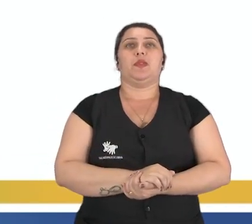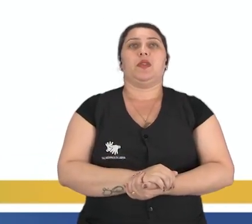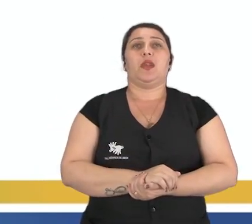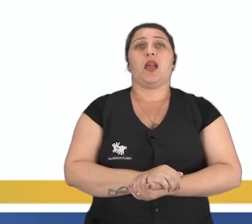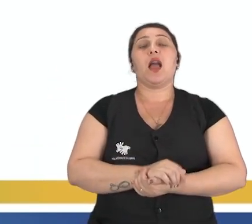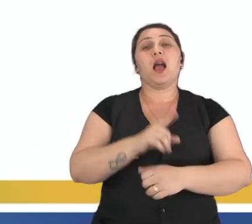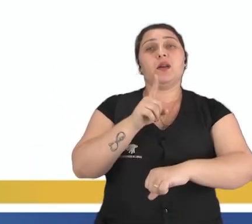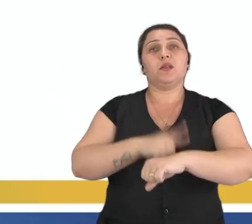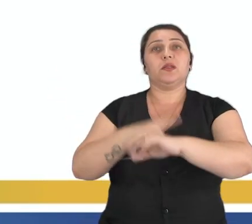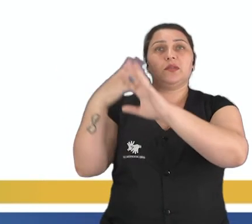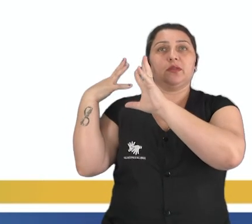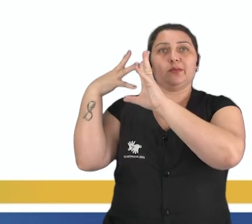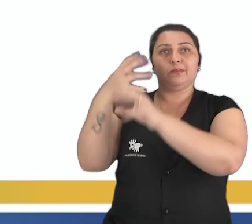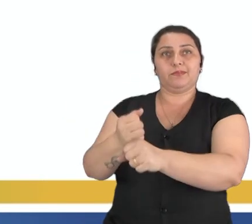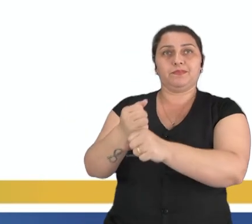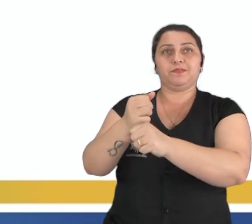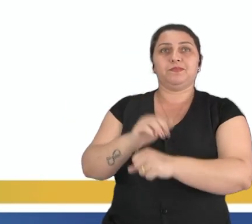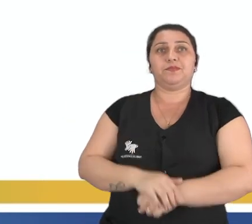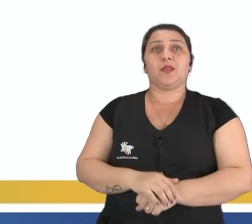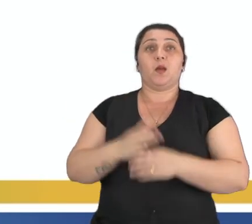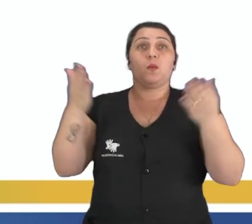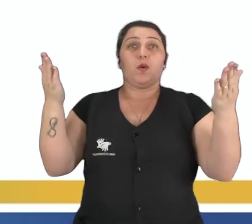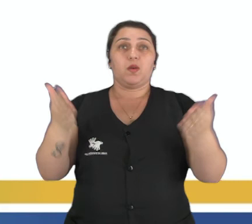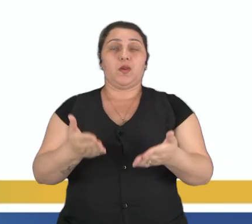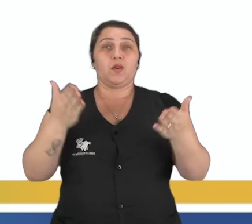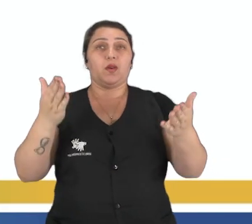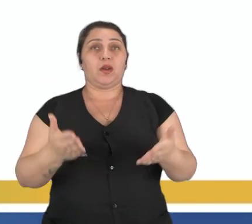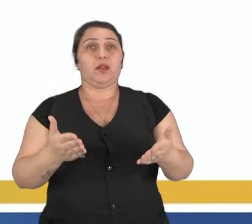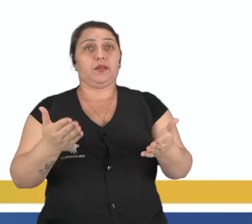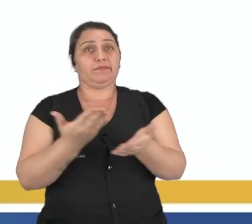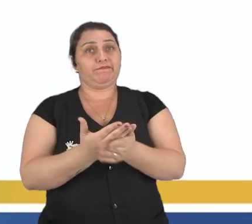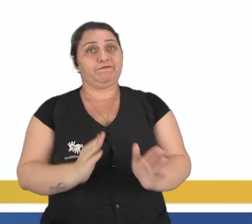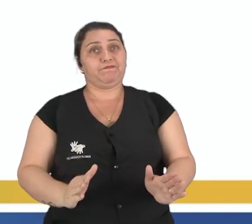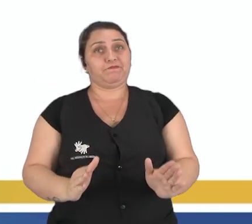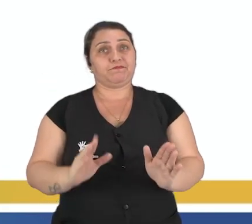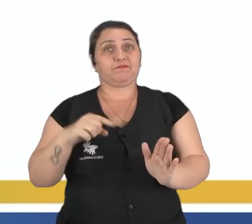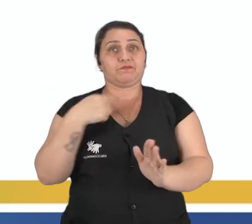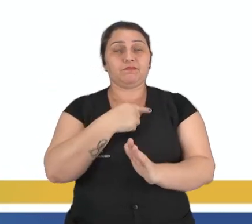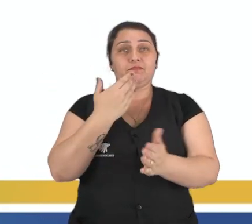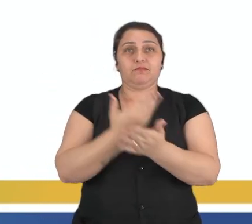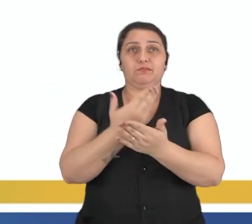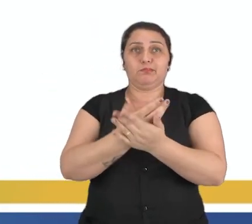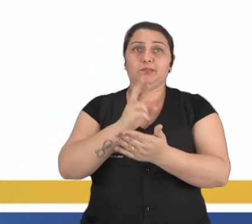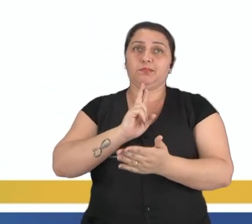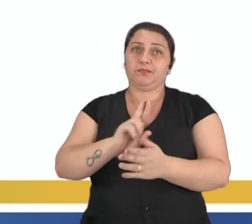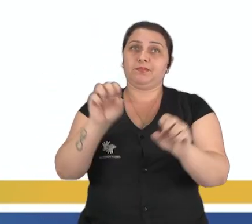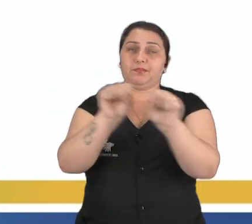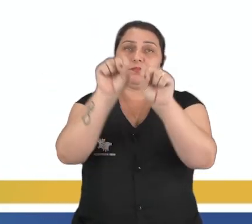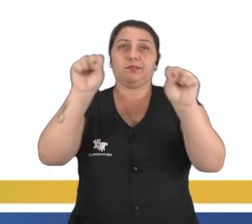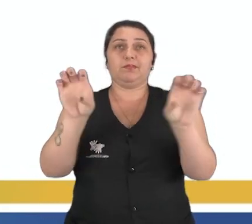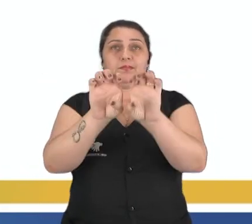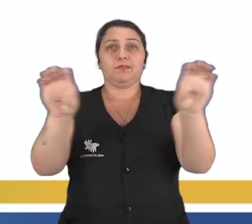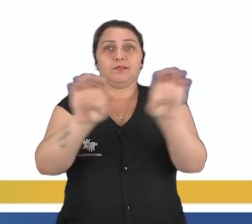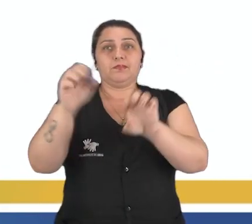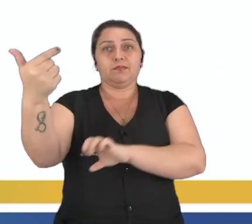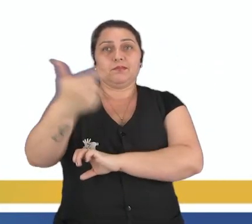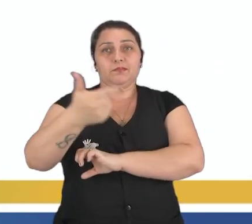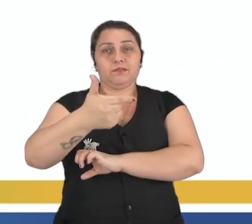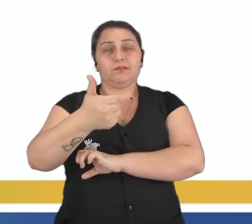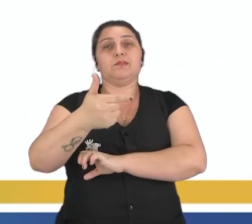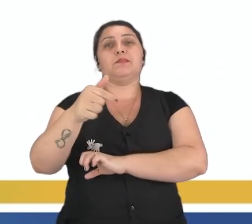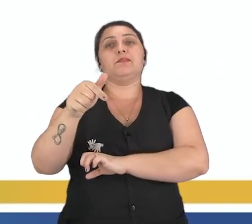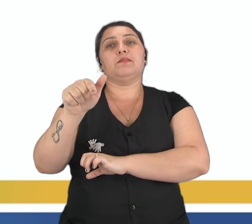Então, é hora da revisão. E por hoje vamos ficando por aqui. Em nossa aula resolvemos sistemas de equações do segundo